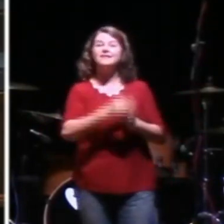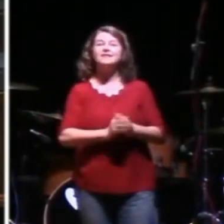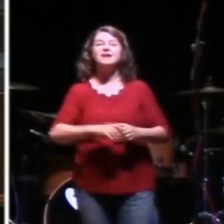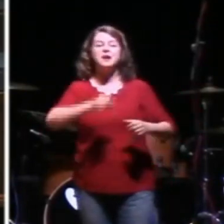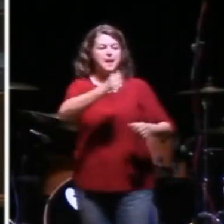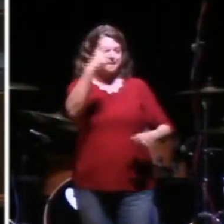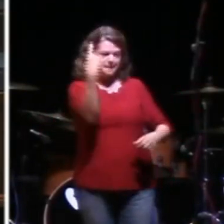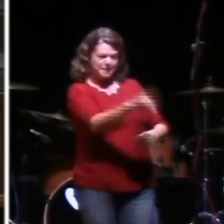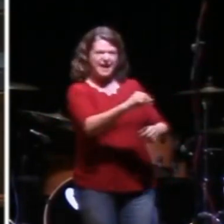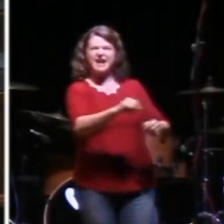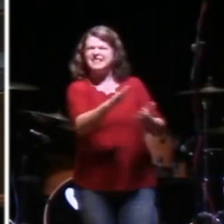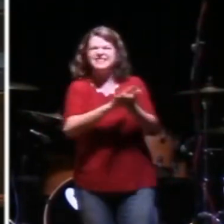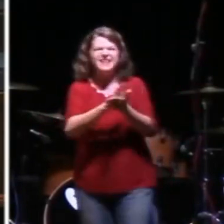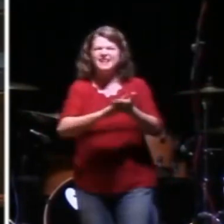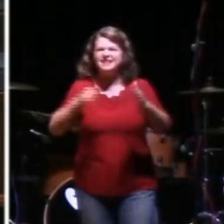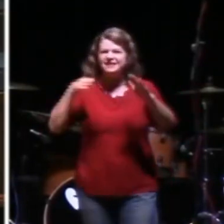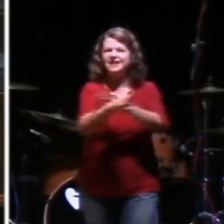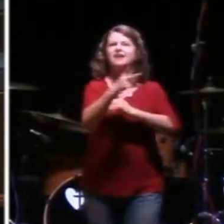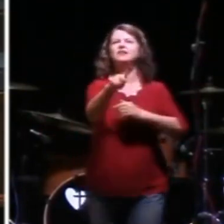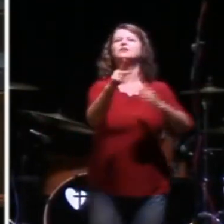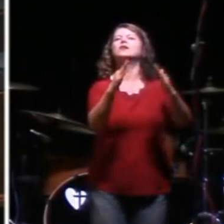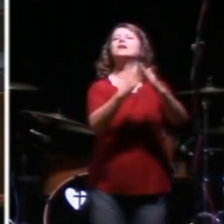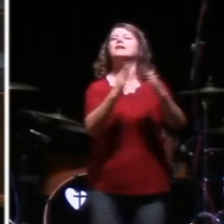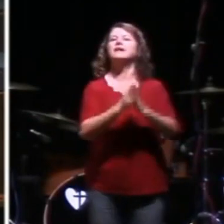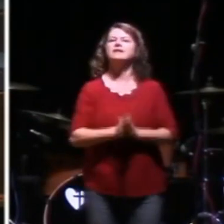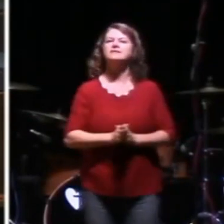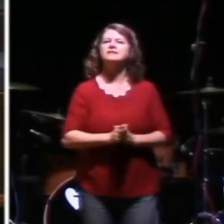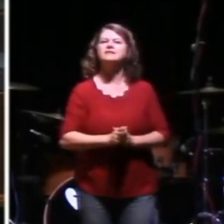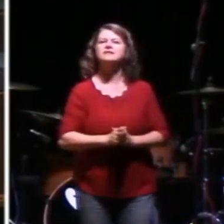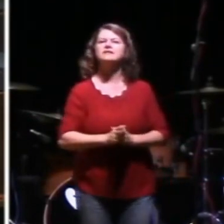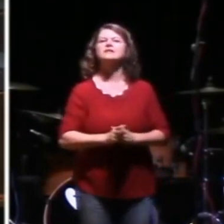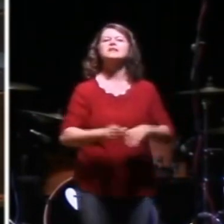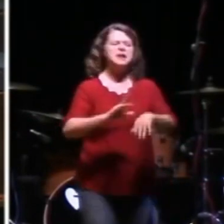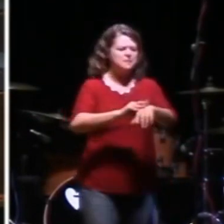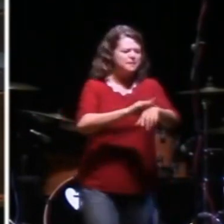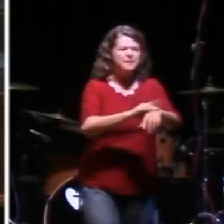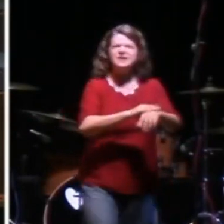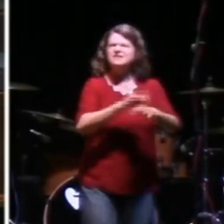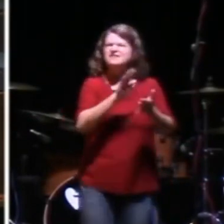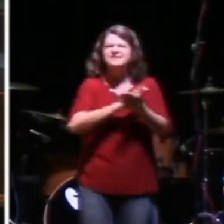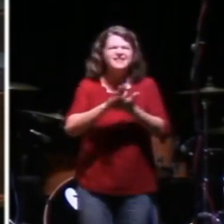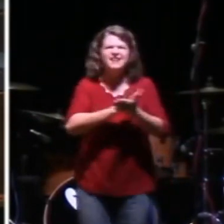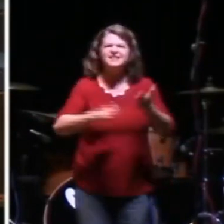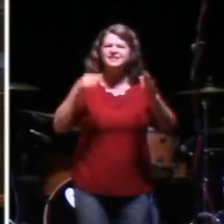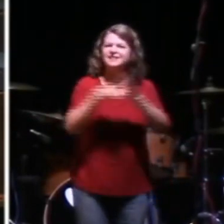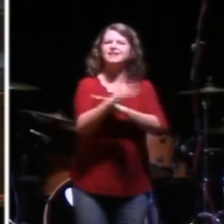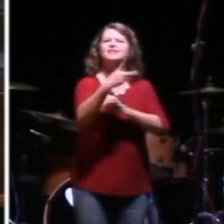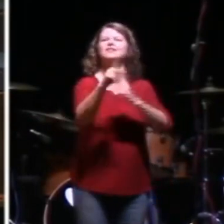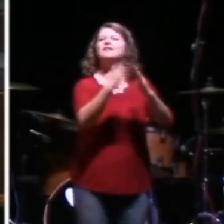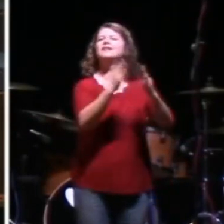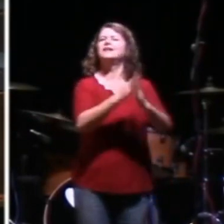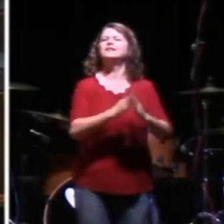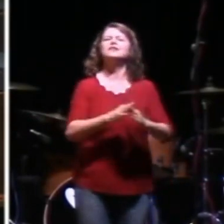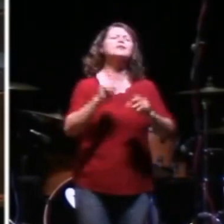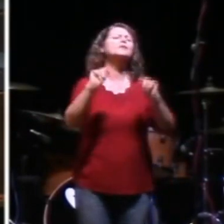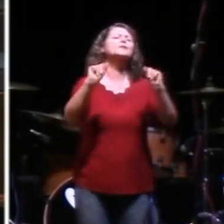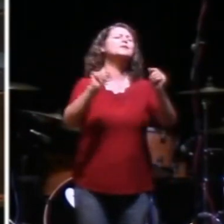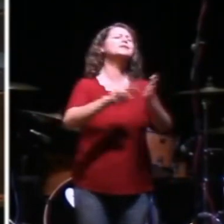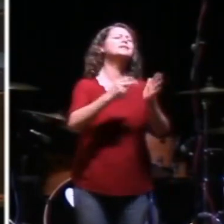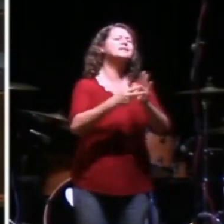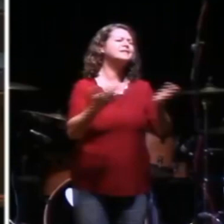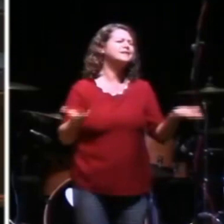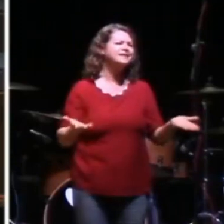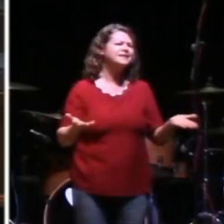laço do passarinheiro não terminei nossa parceiro eu nem a peste perniciosa ele tá dizendo que existe um poder de deus